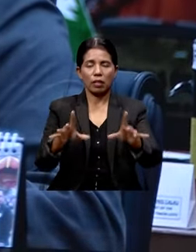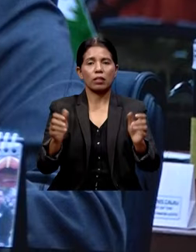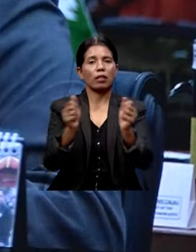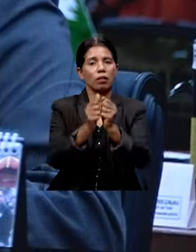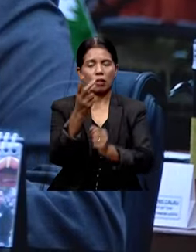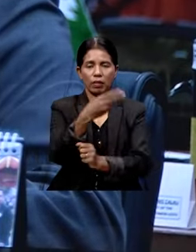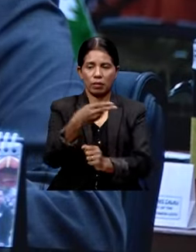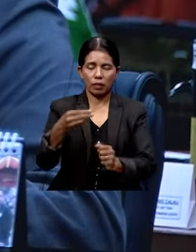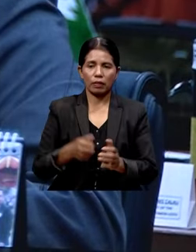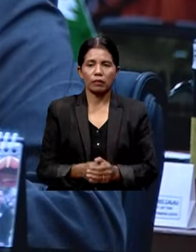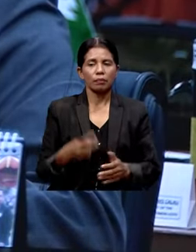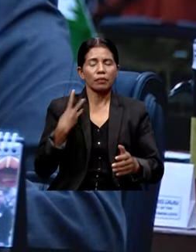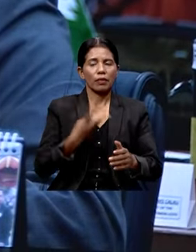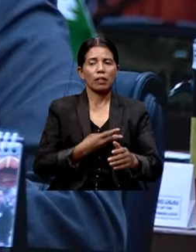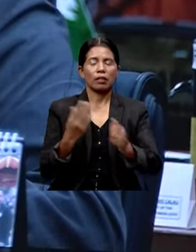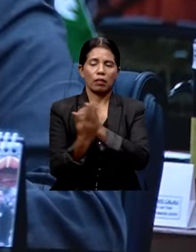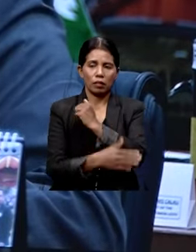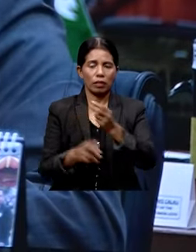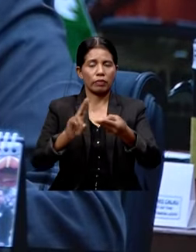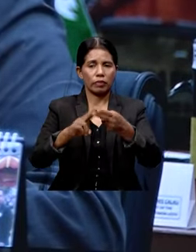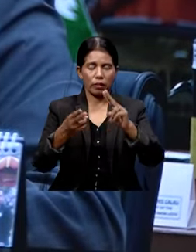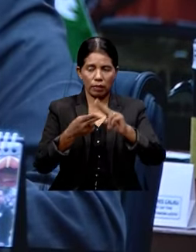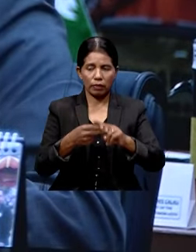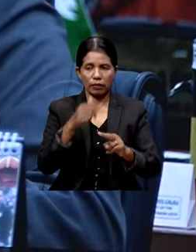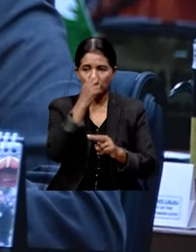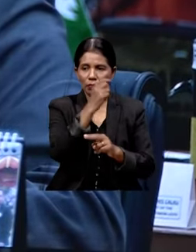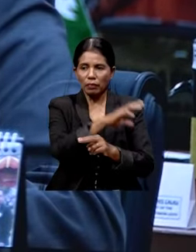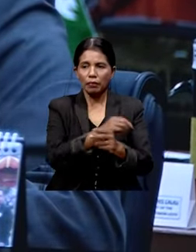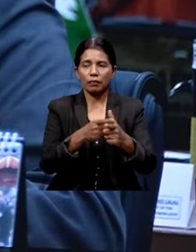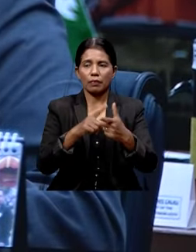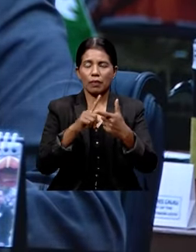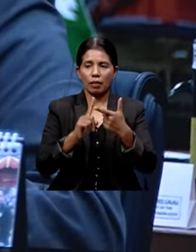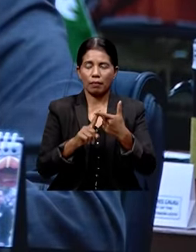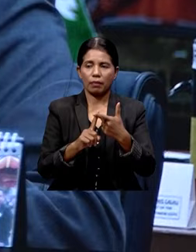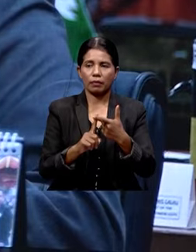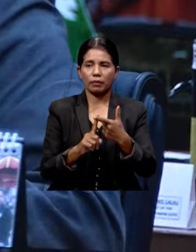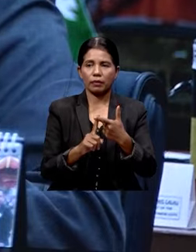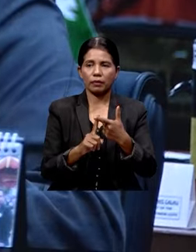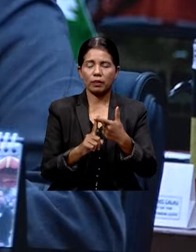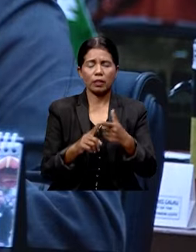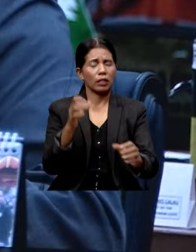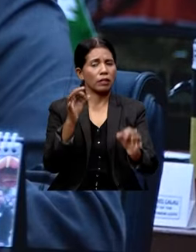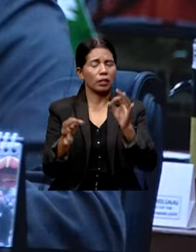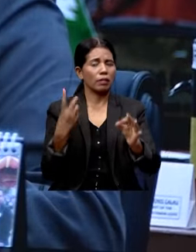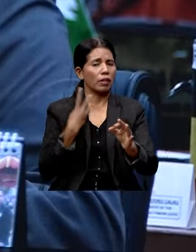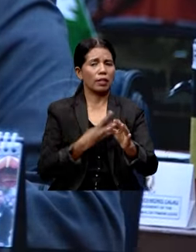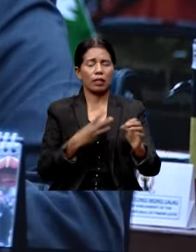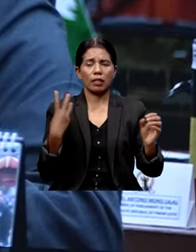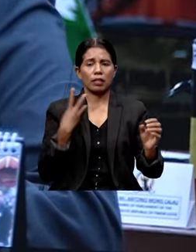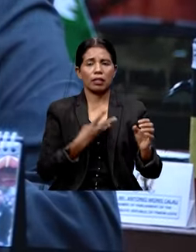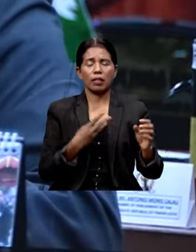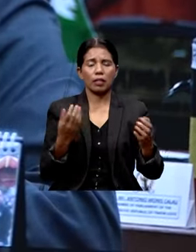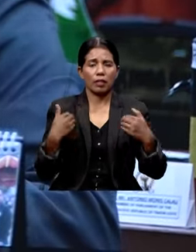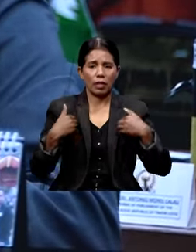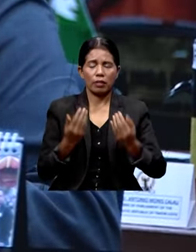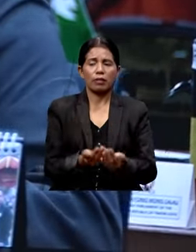Indonésia, que tem um país vizinho. Então, se a gente tem um rolo, o